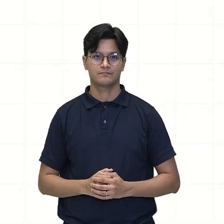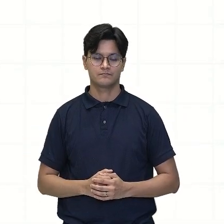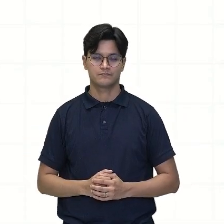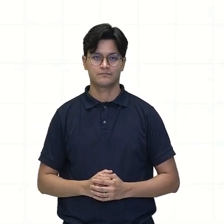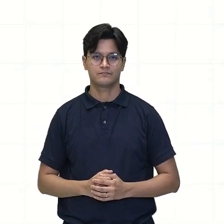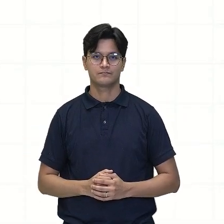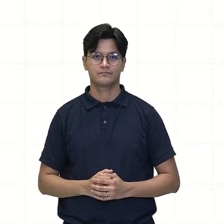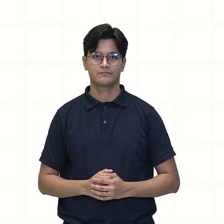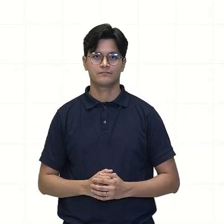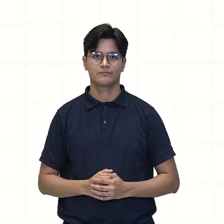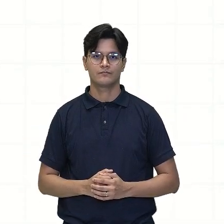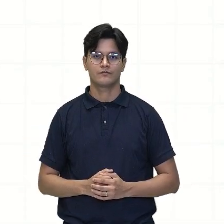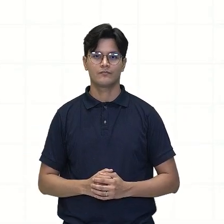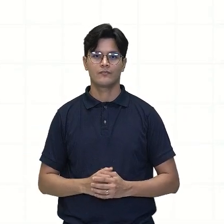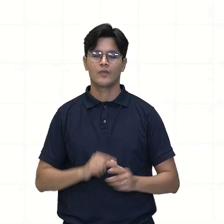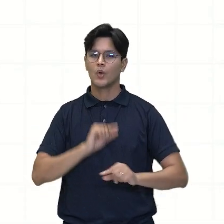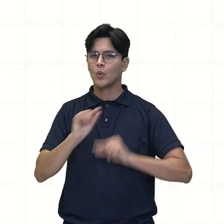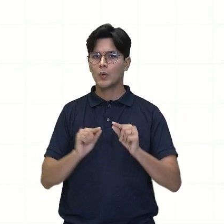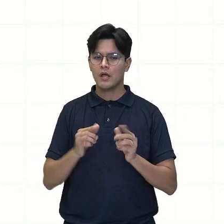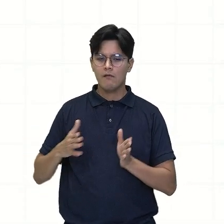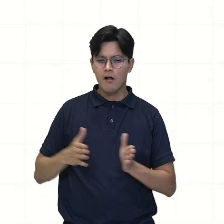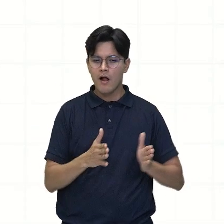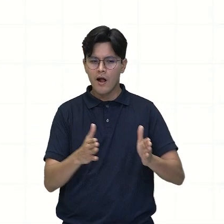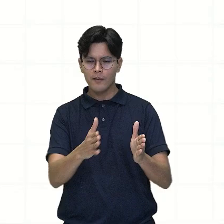de purificação de caminho.